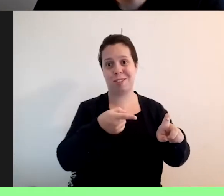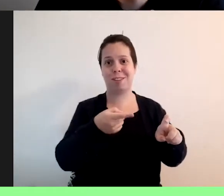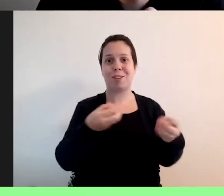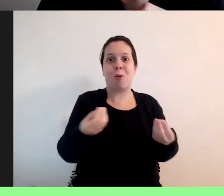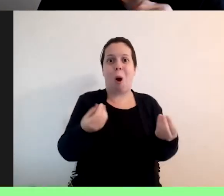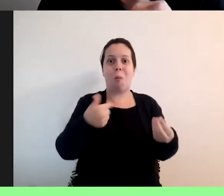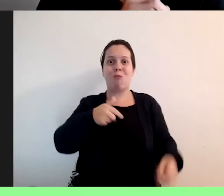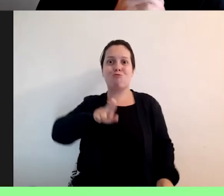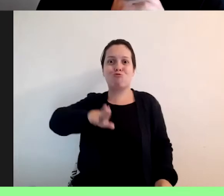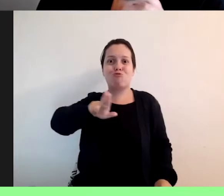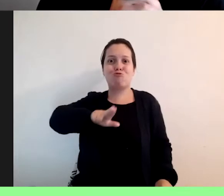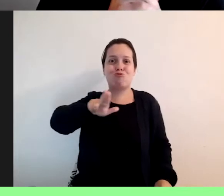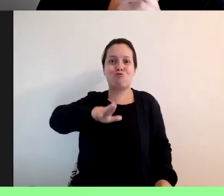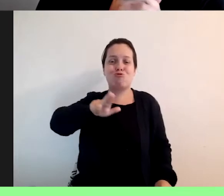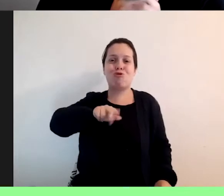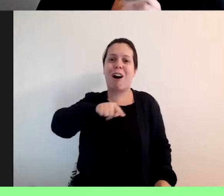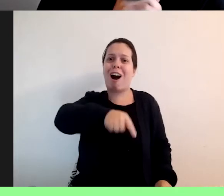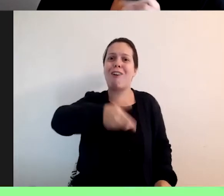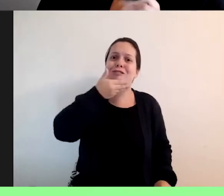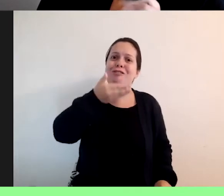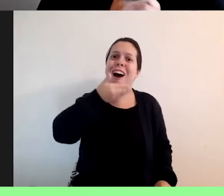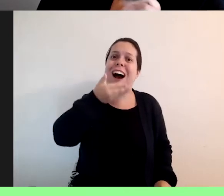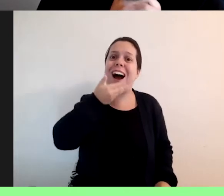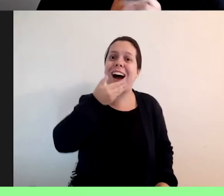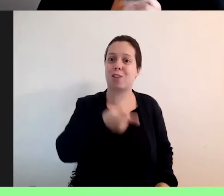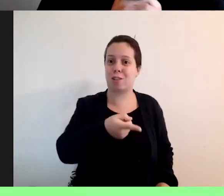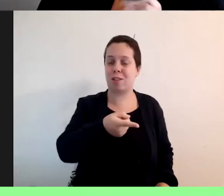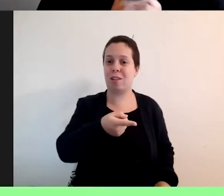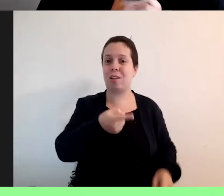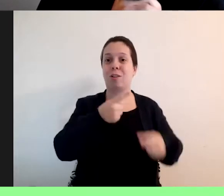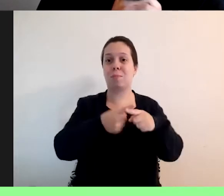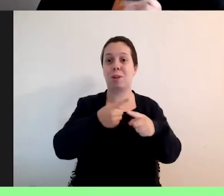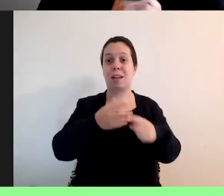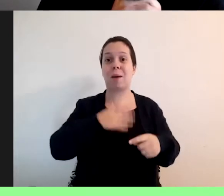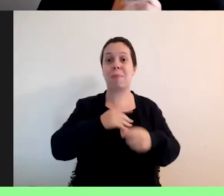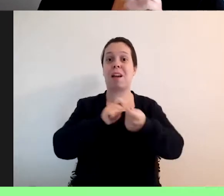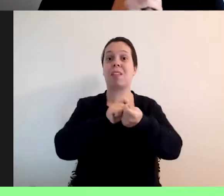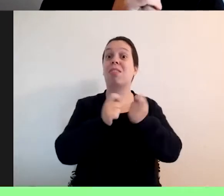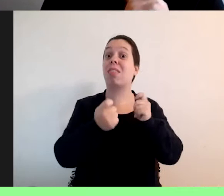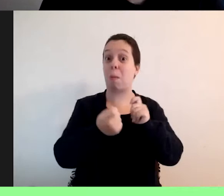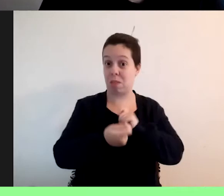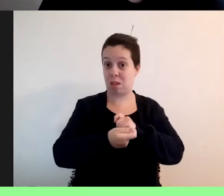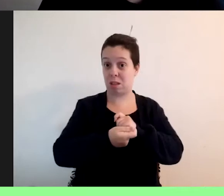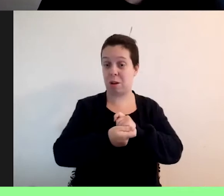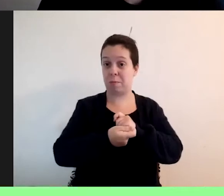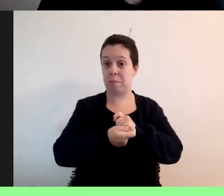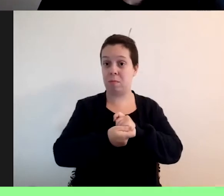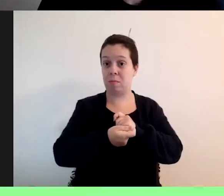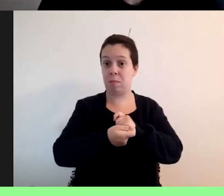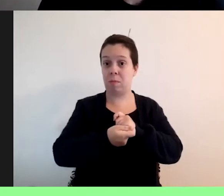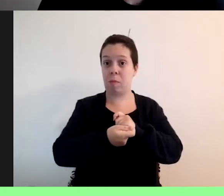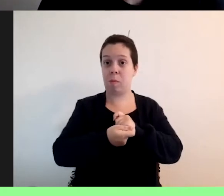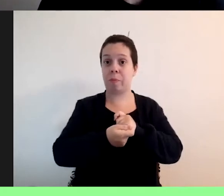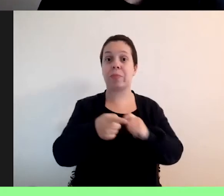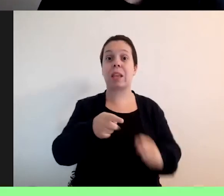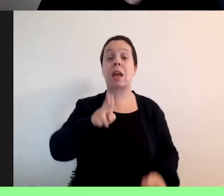é bem mais tranquila, porque a minha adaptação, ela é toda... A usabilidade dela é toda com o cursor